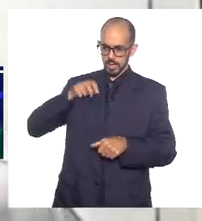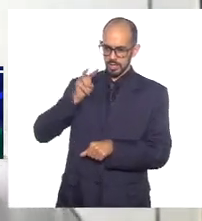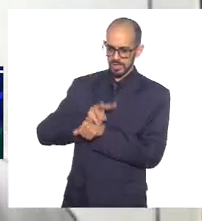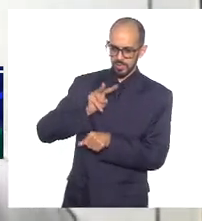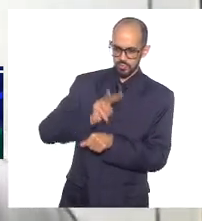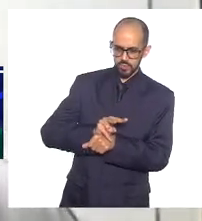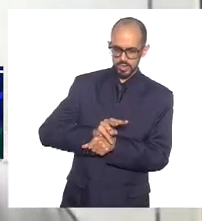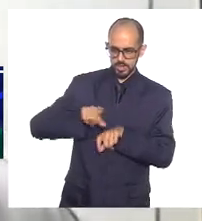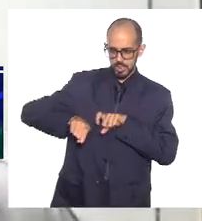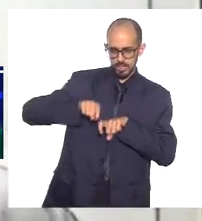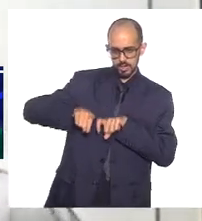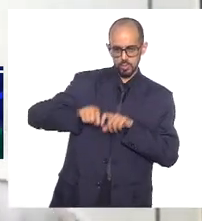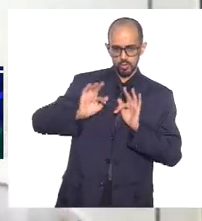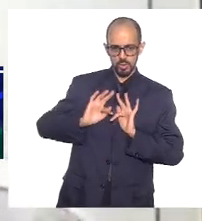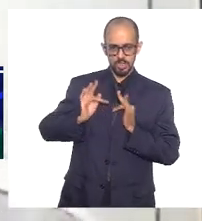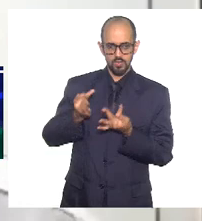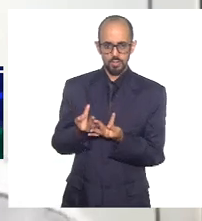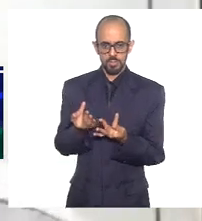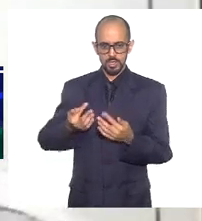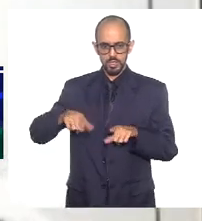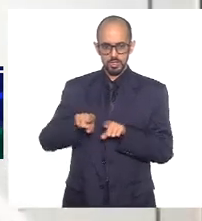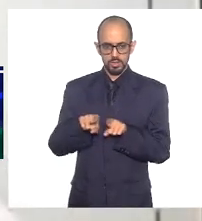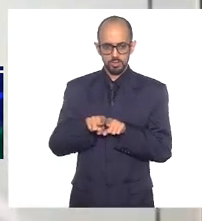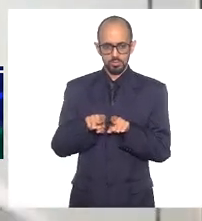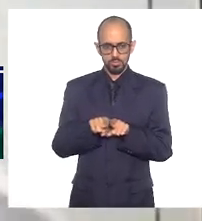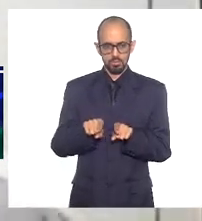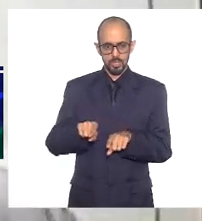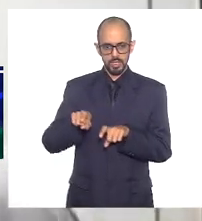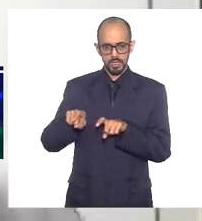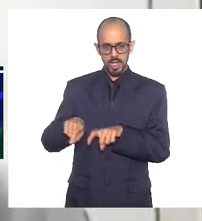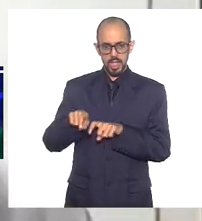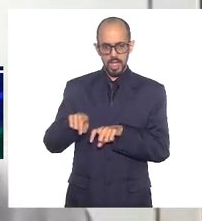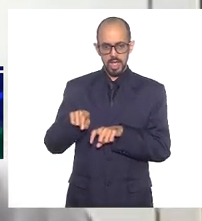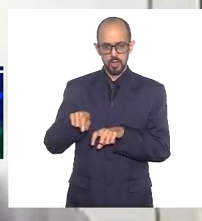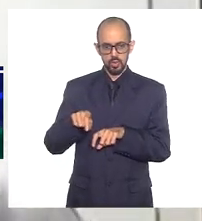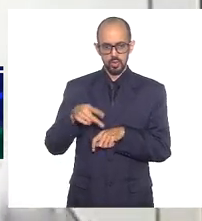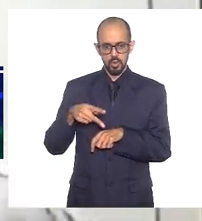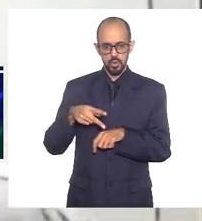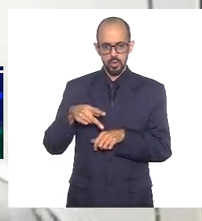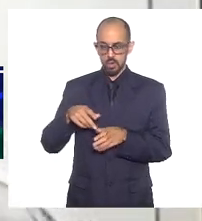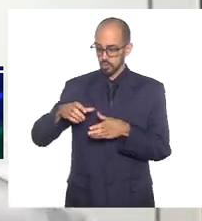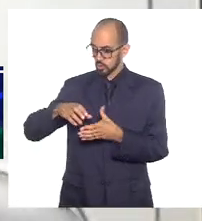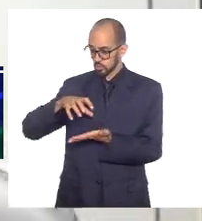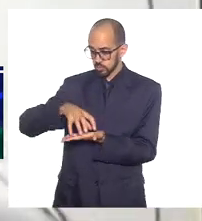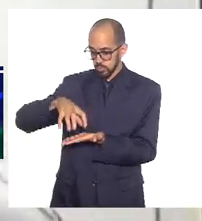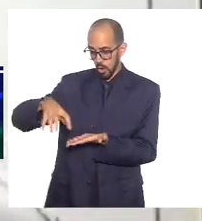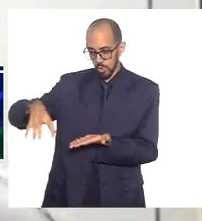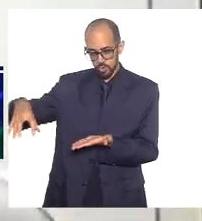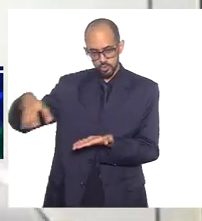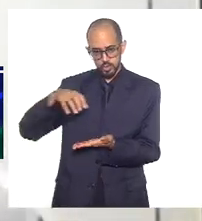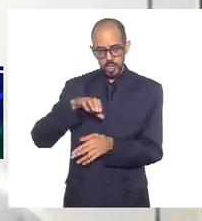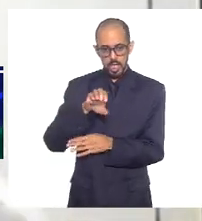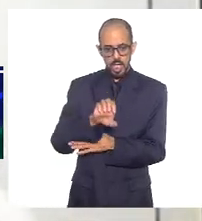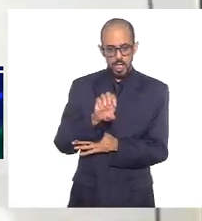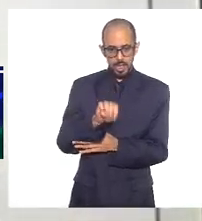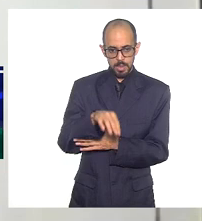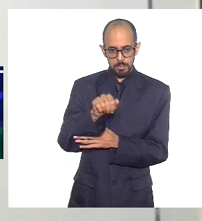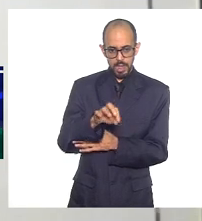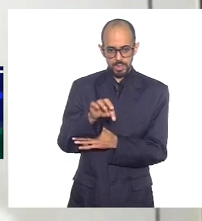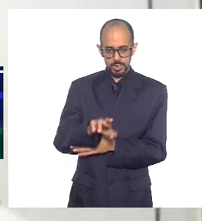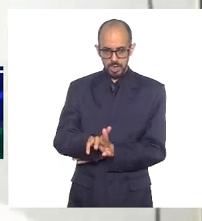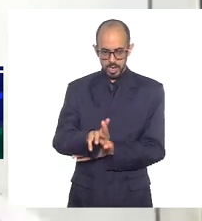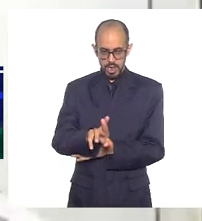agricultura familiar na defesa da agroecologia cabe destacar que a Emater ela foi escolhida